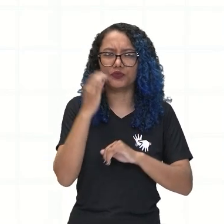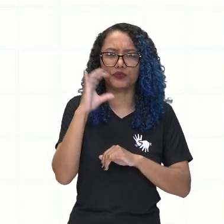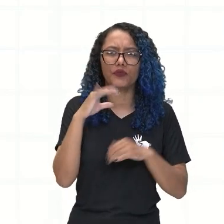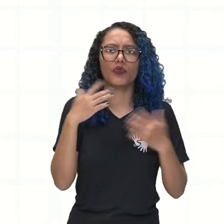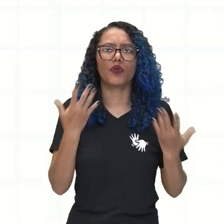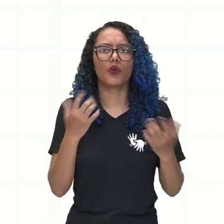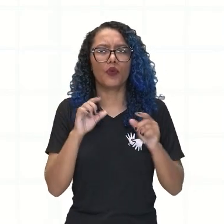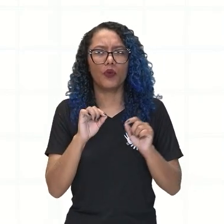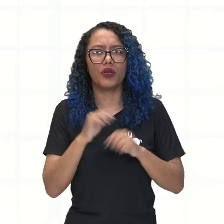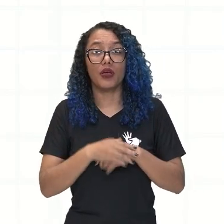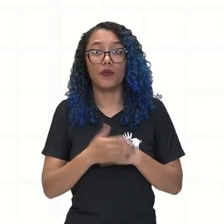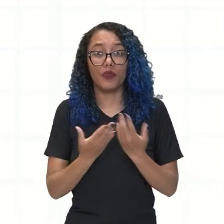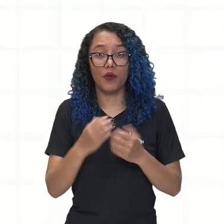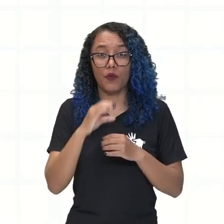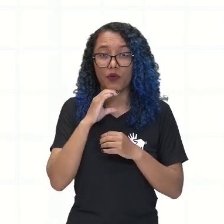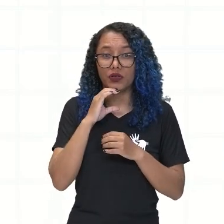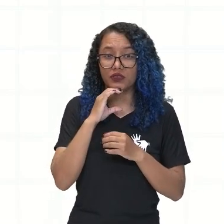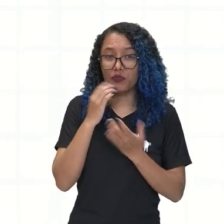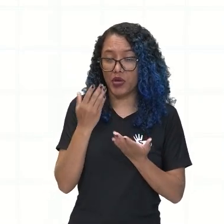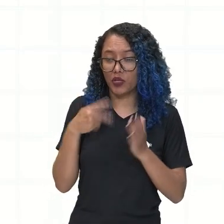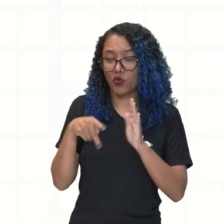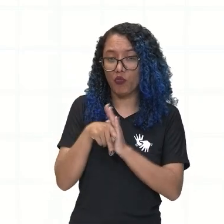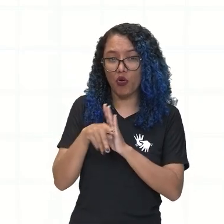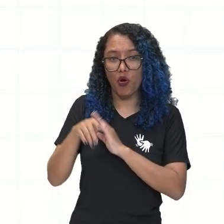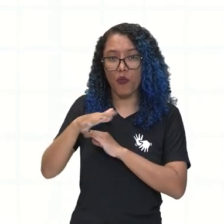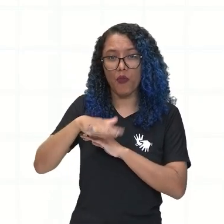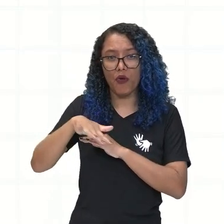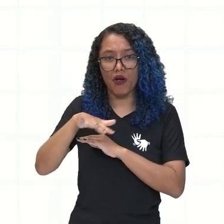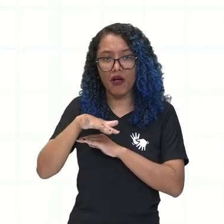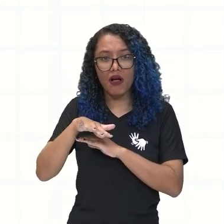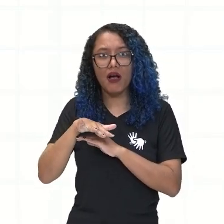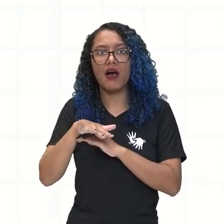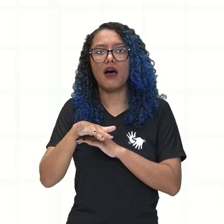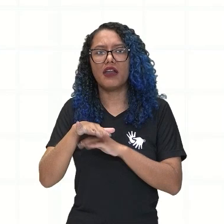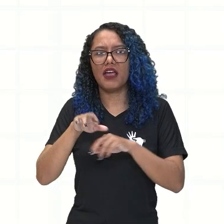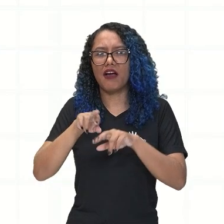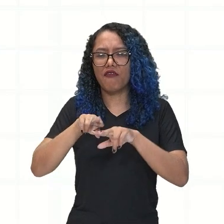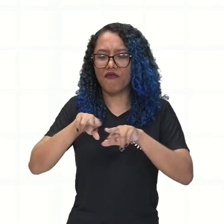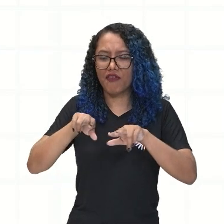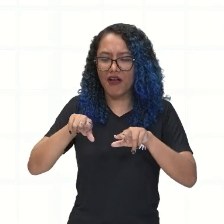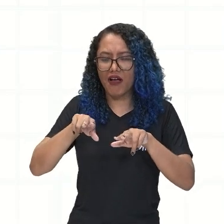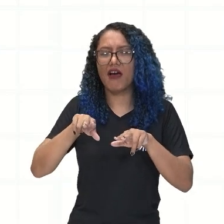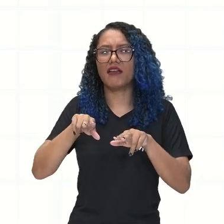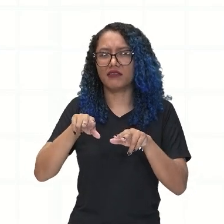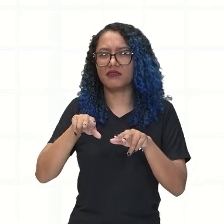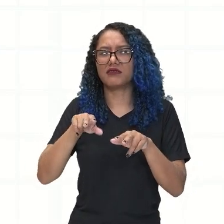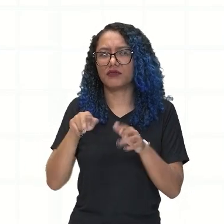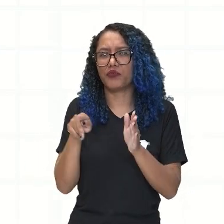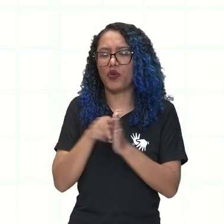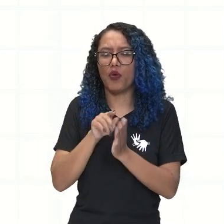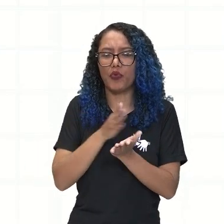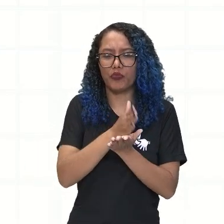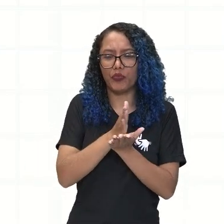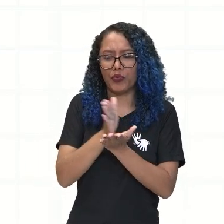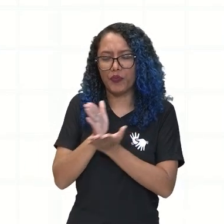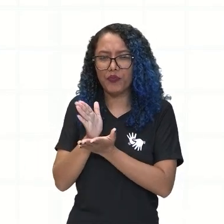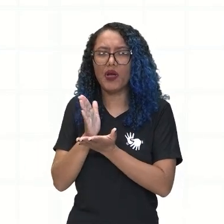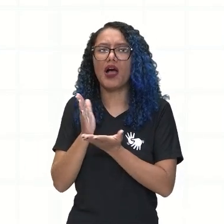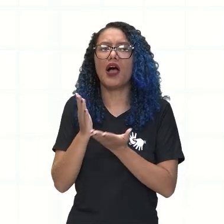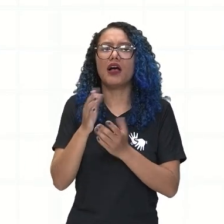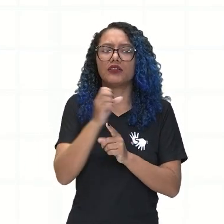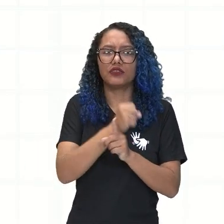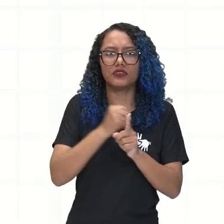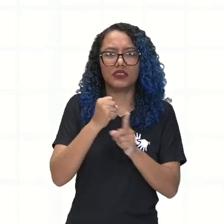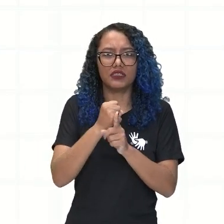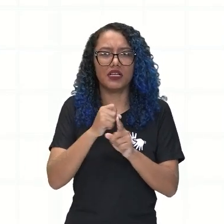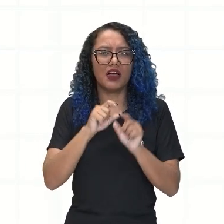o conhecimento produzido por diferentes segmentos da sociedade, que, por meio da pesquisa,